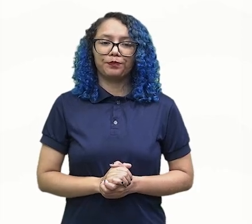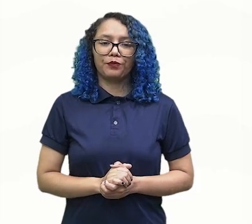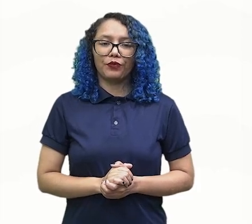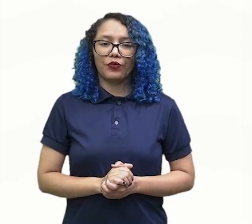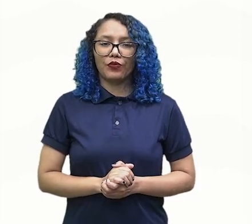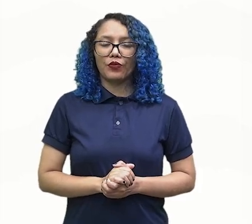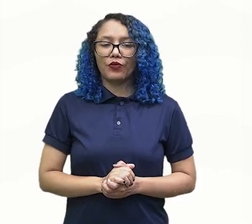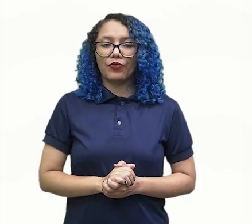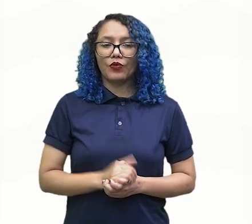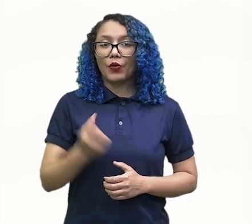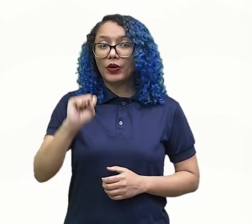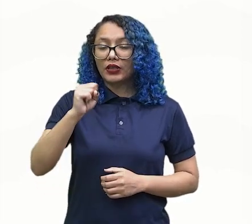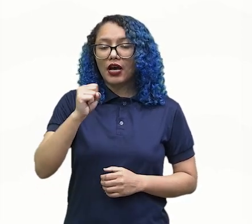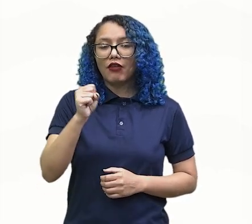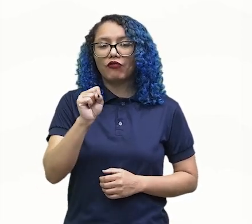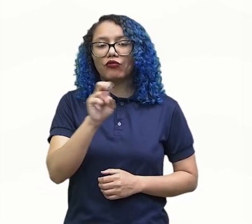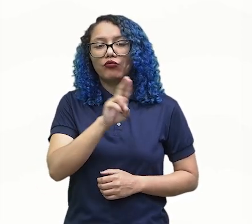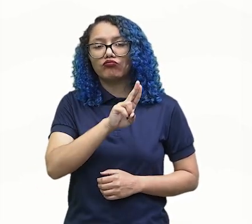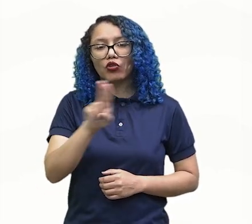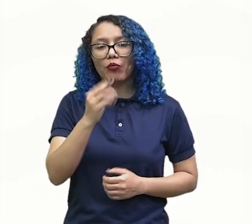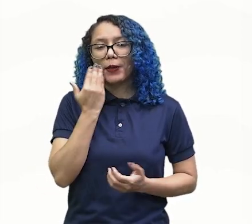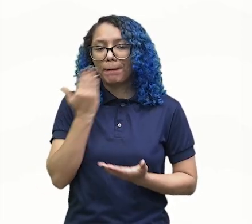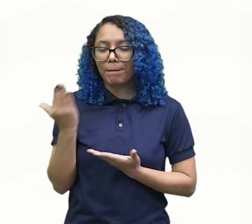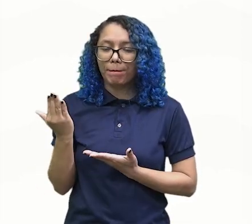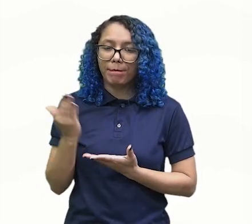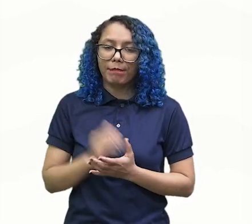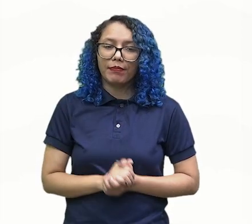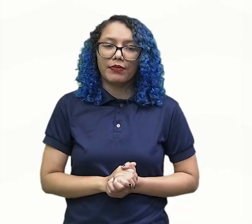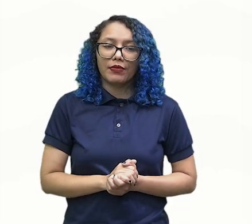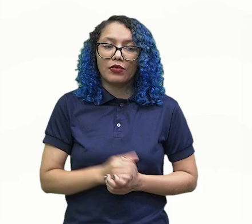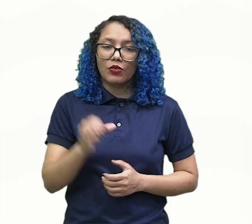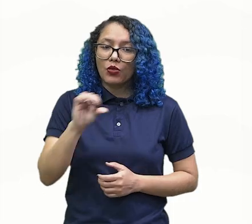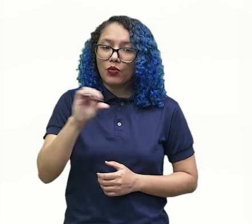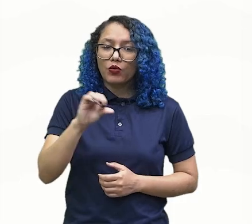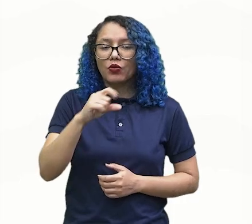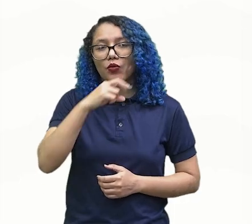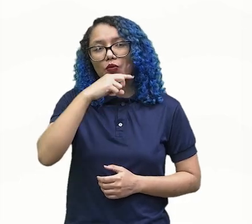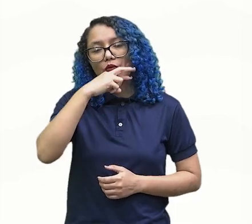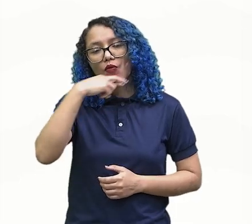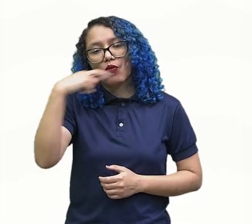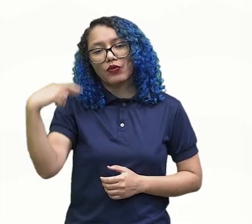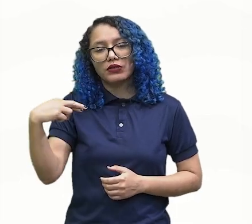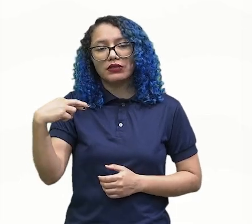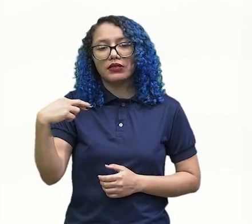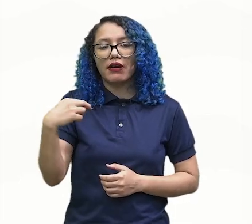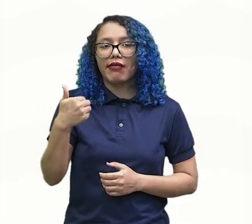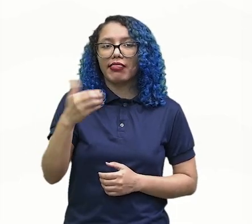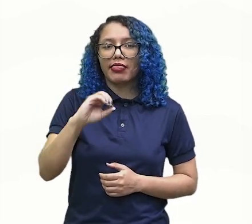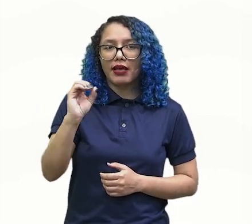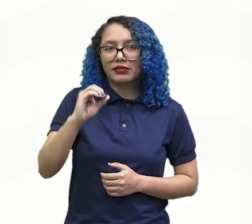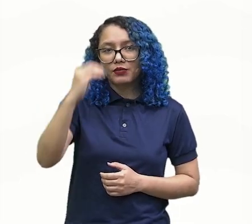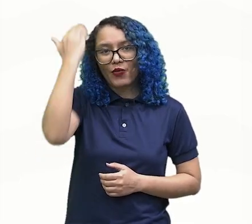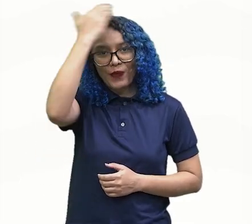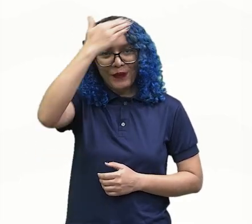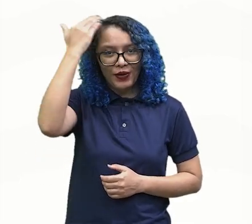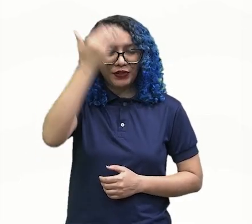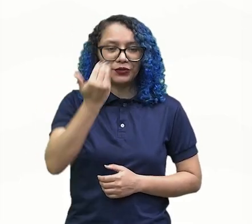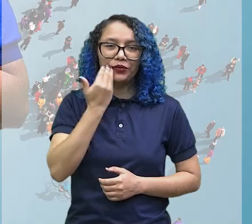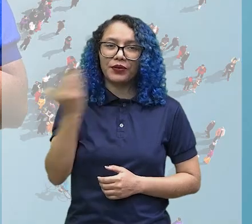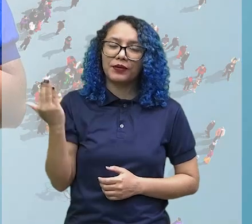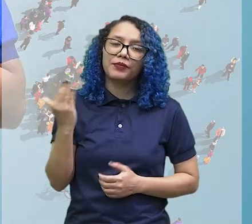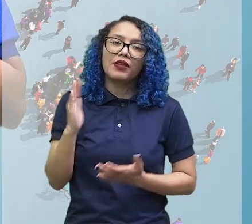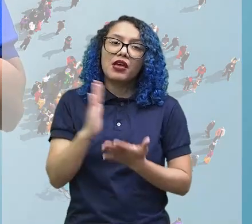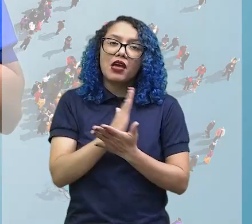Brasil, né? Em oitavo, o Bangladesh, em nono, a Rússia e em décimo, o México. Então, esses